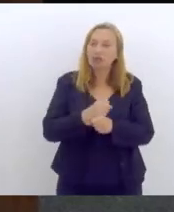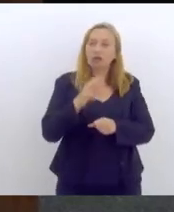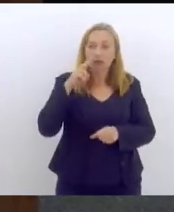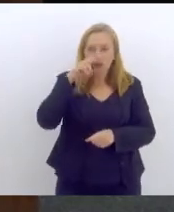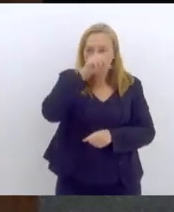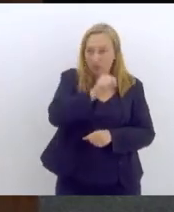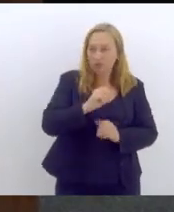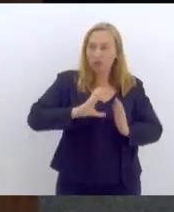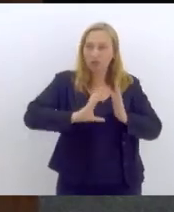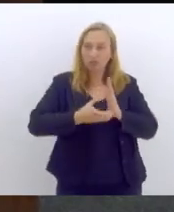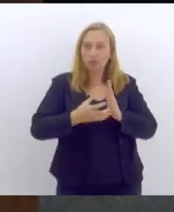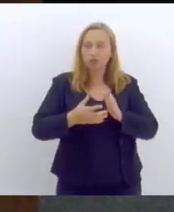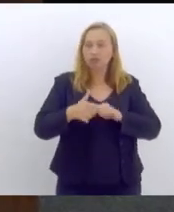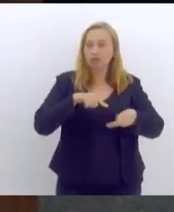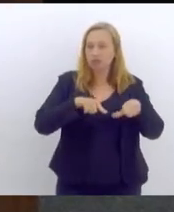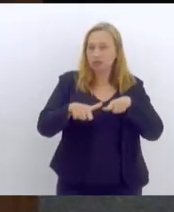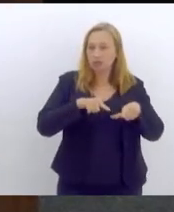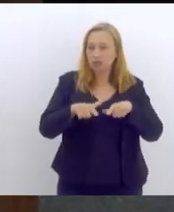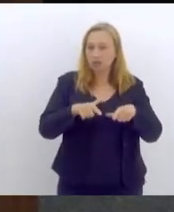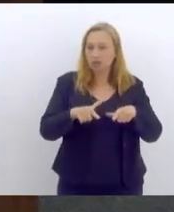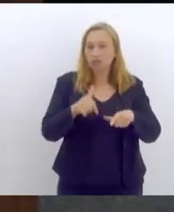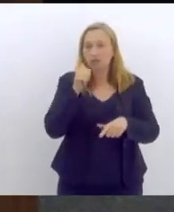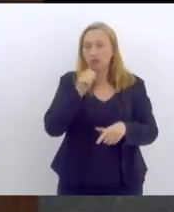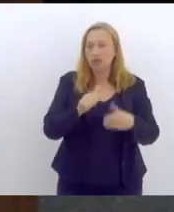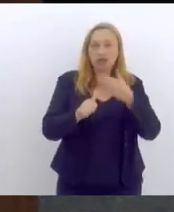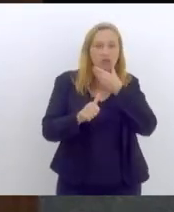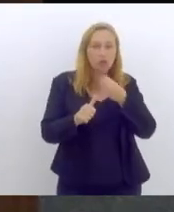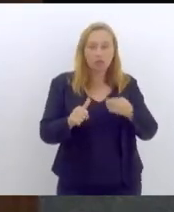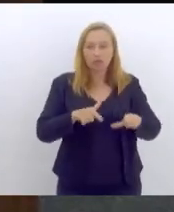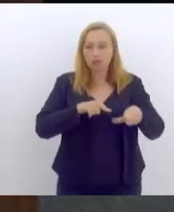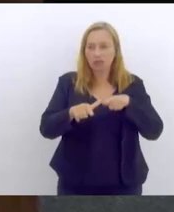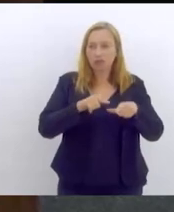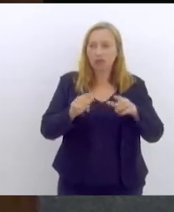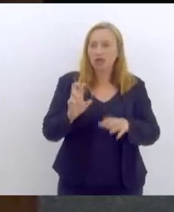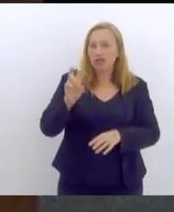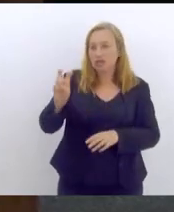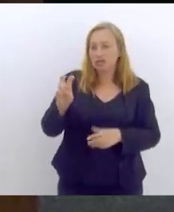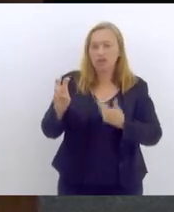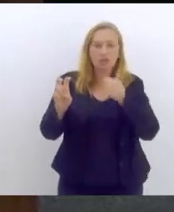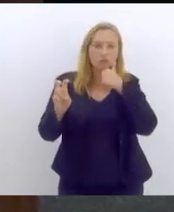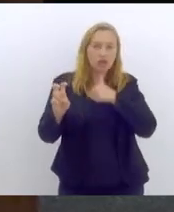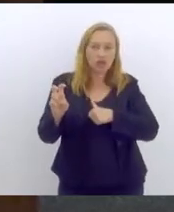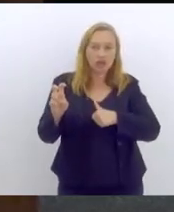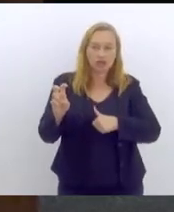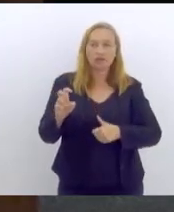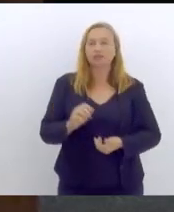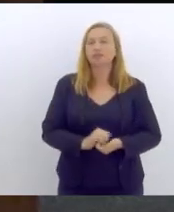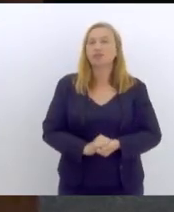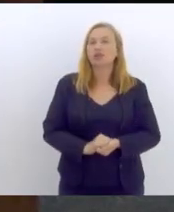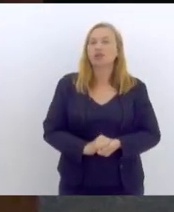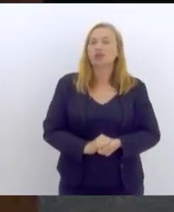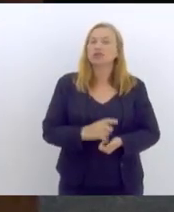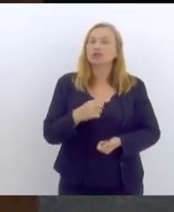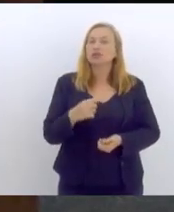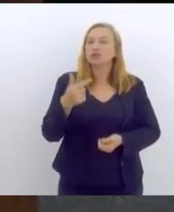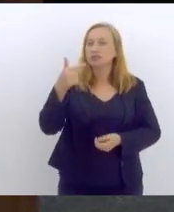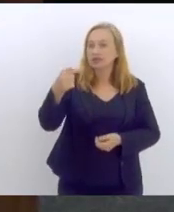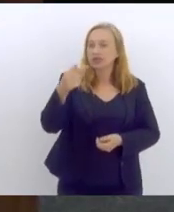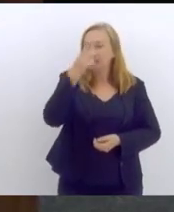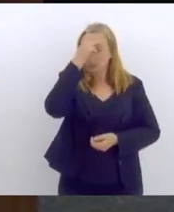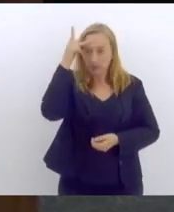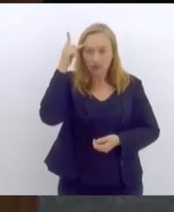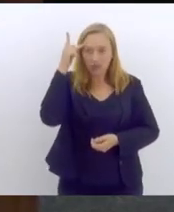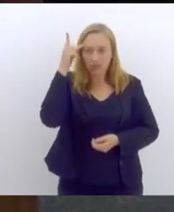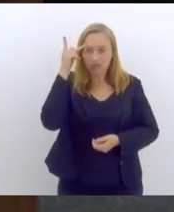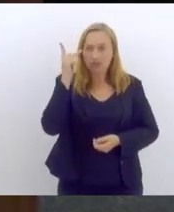do Partido dos Trabalhadores e das trabalhadoras, que somos 5 mulheres nessa bancada. E somos 7 pessoas